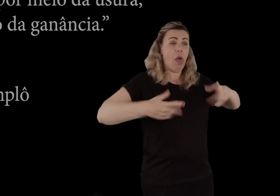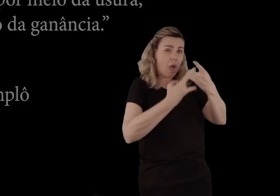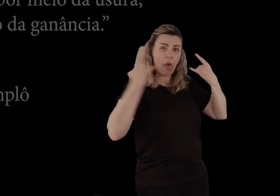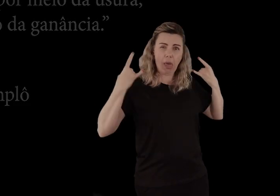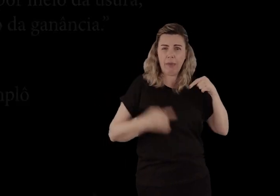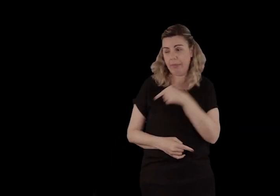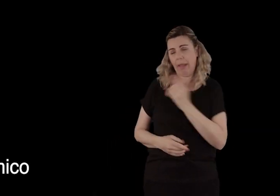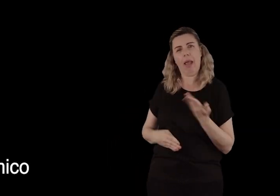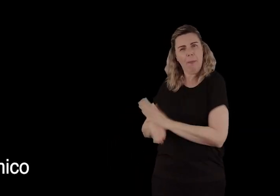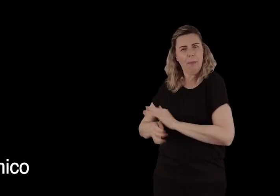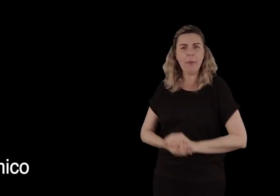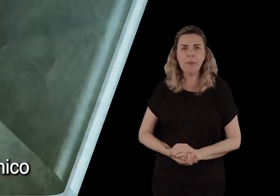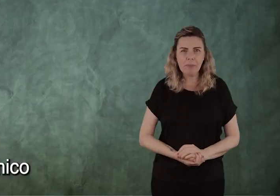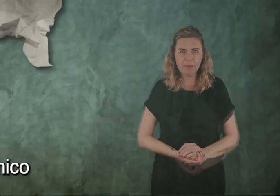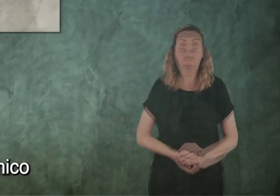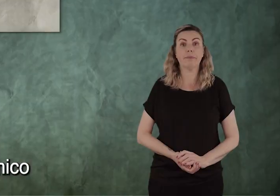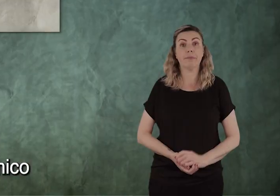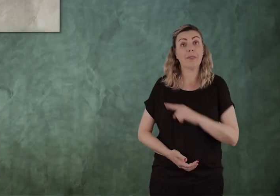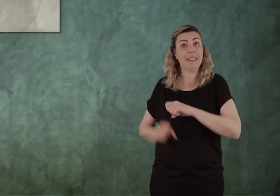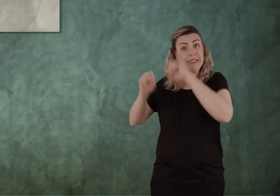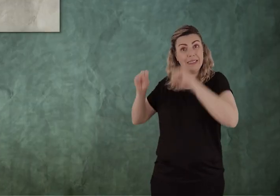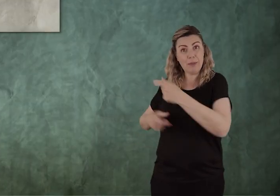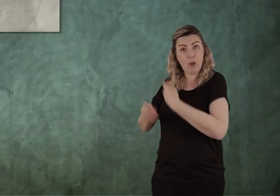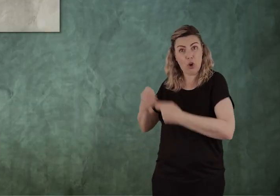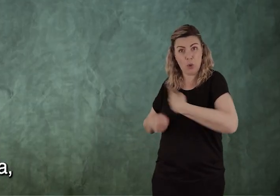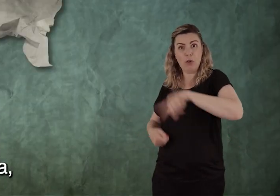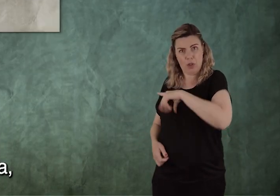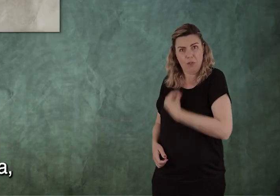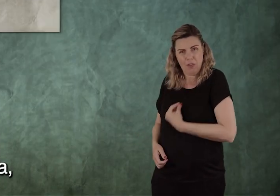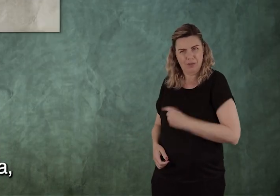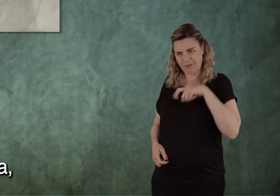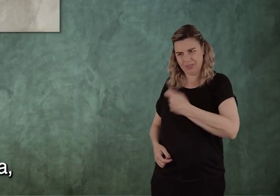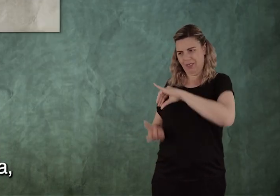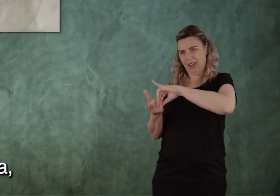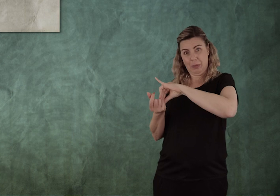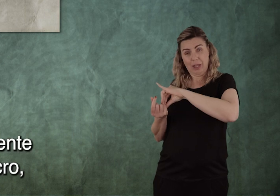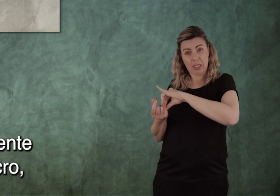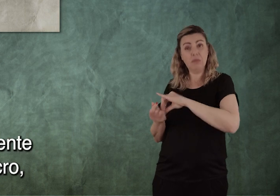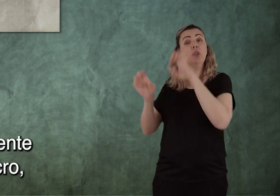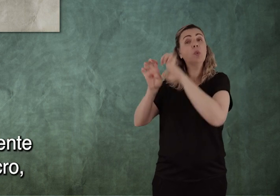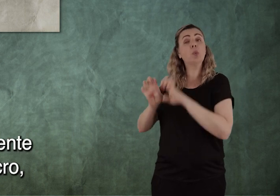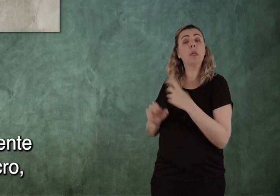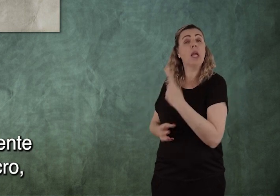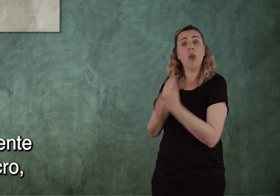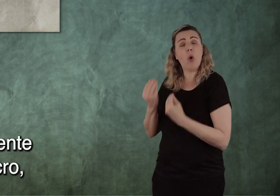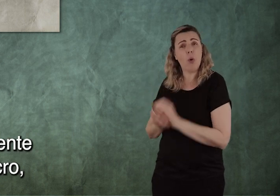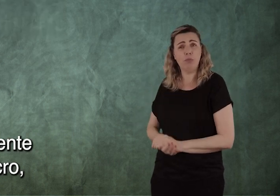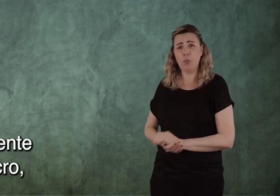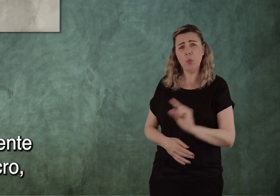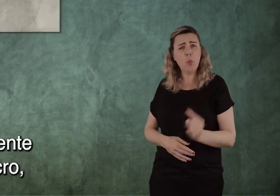Zanetti. O Complô. Animação. Esse sistema econômico em que vivemos, o sistema capitalista, Palavras. é